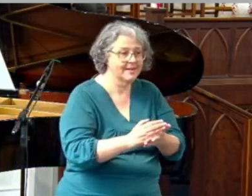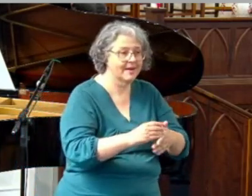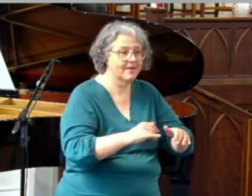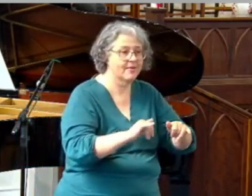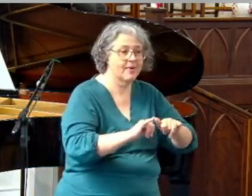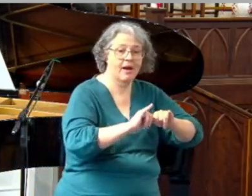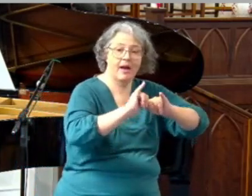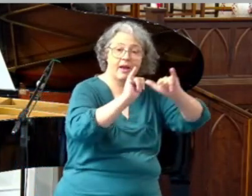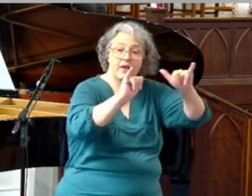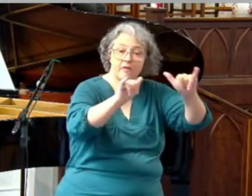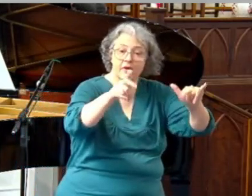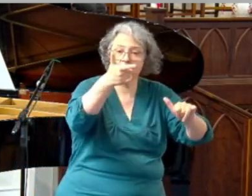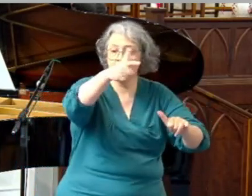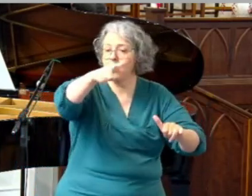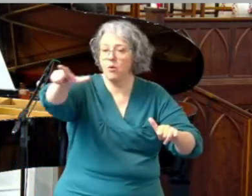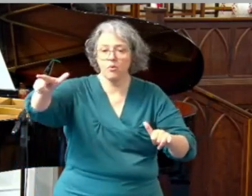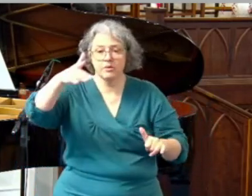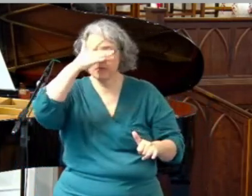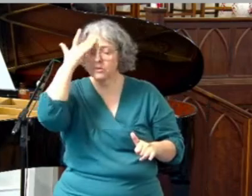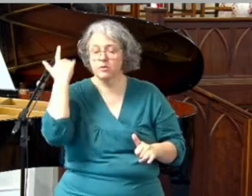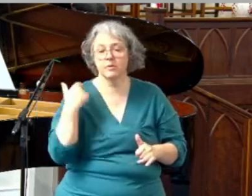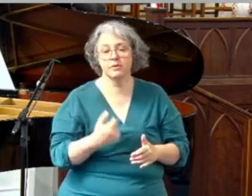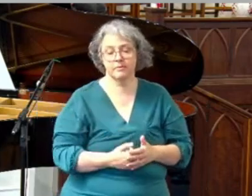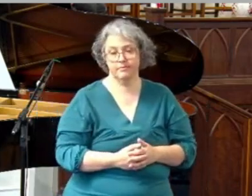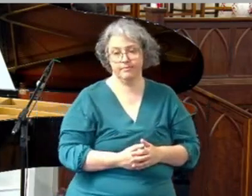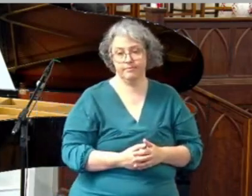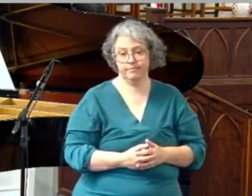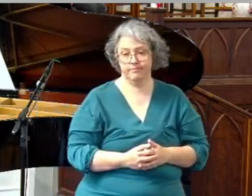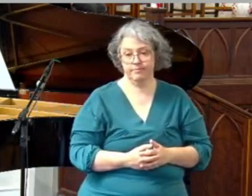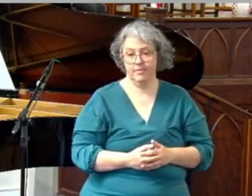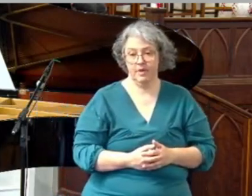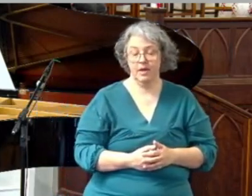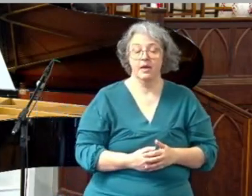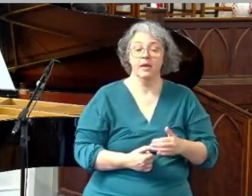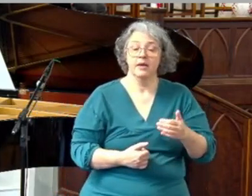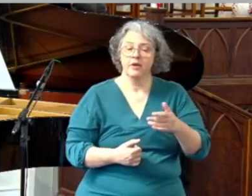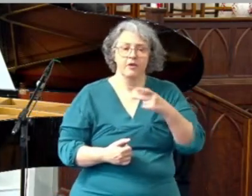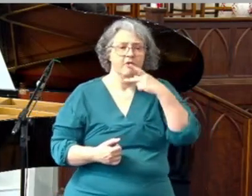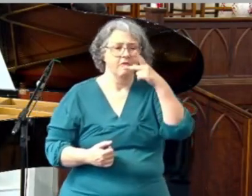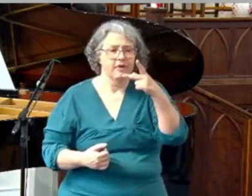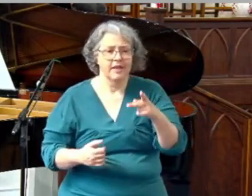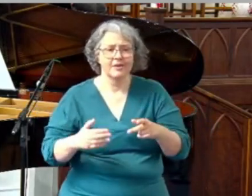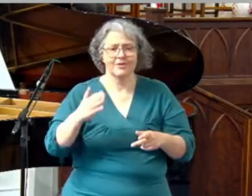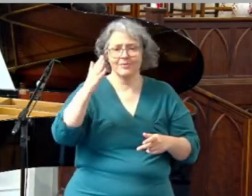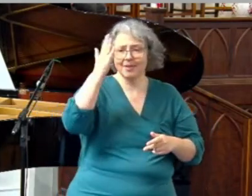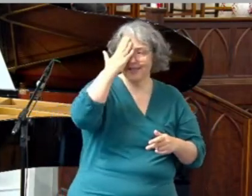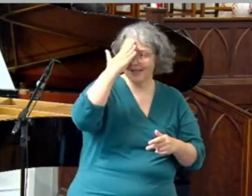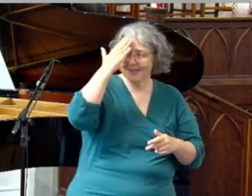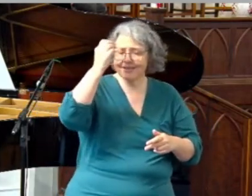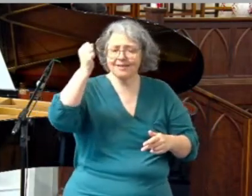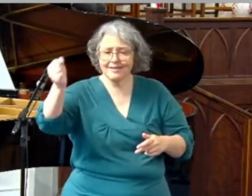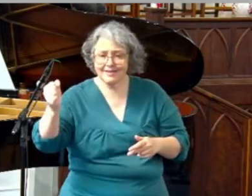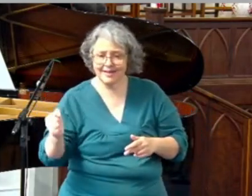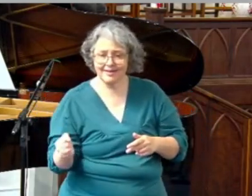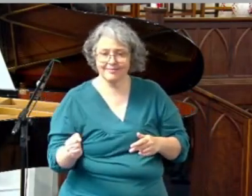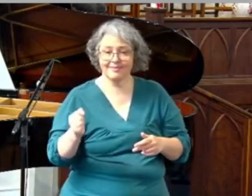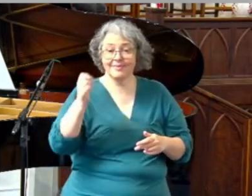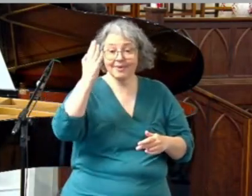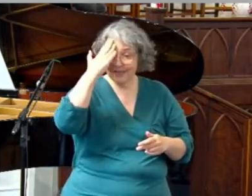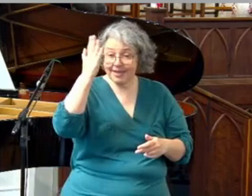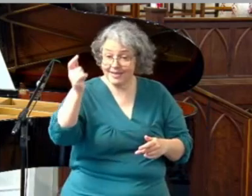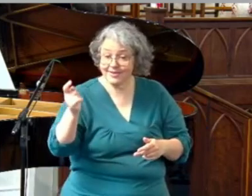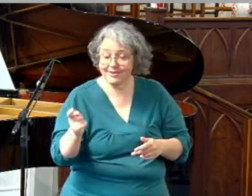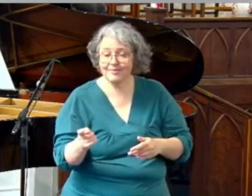não cristãs, de uma forma sábia, têm sido convidadas para serem